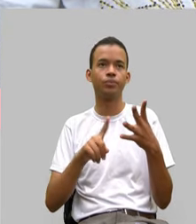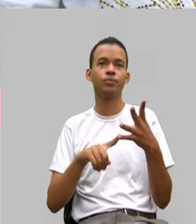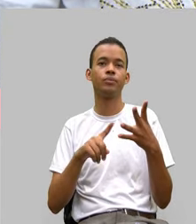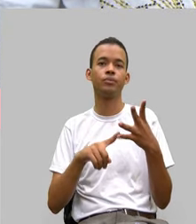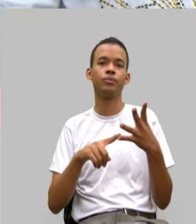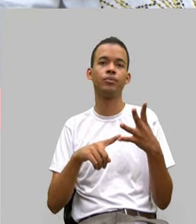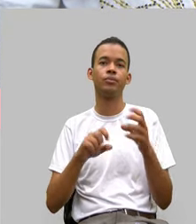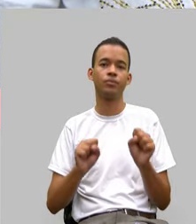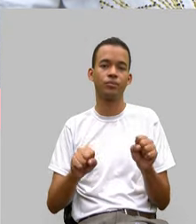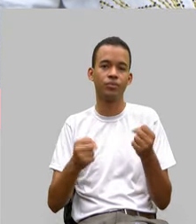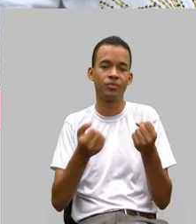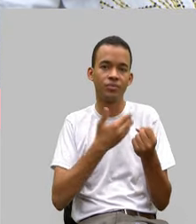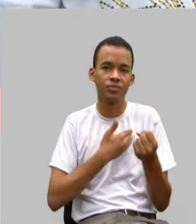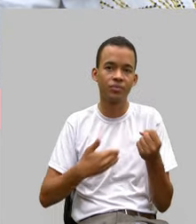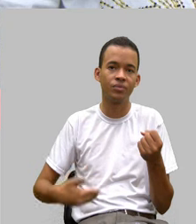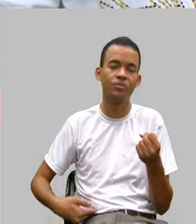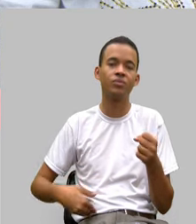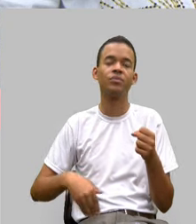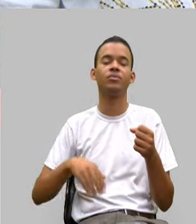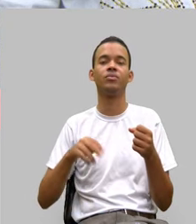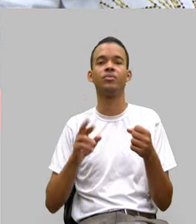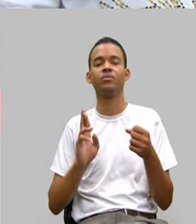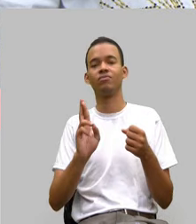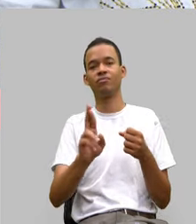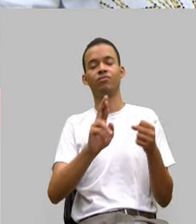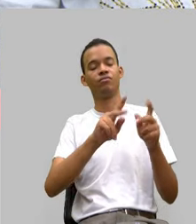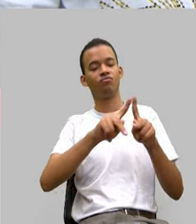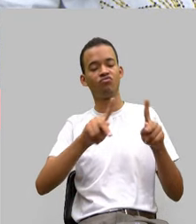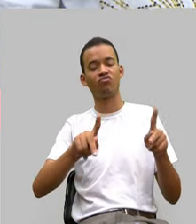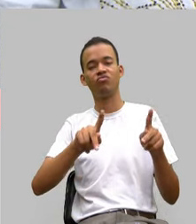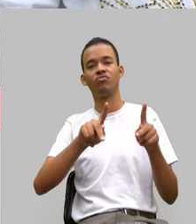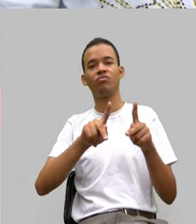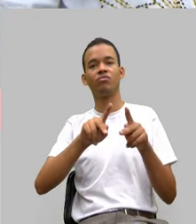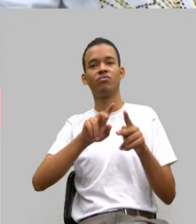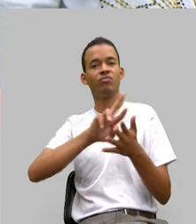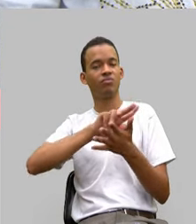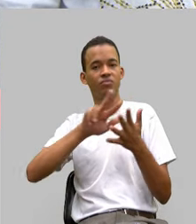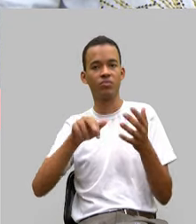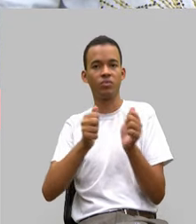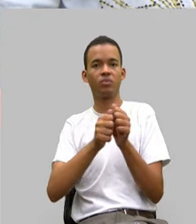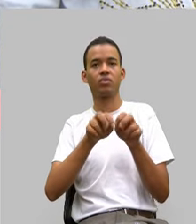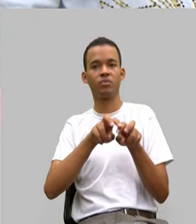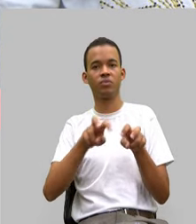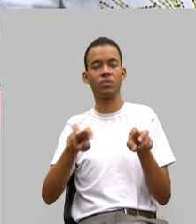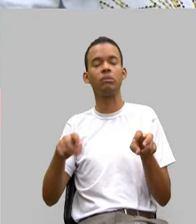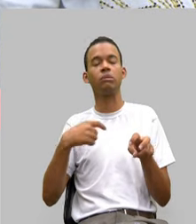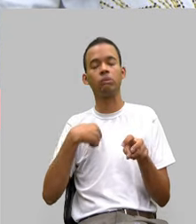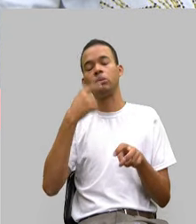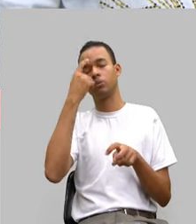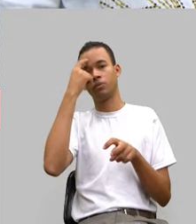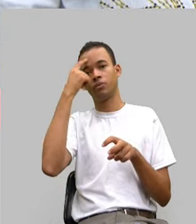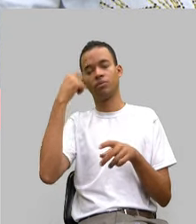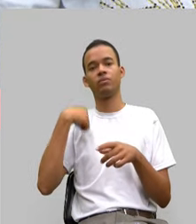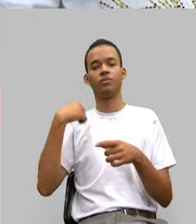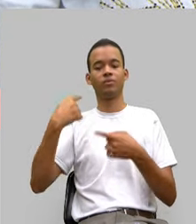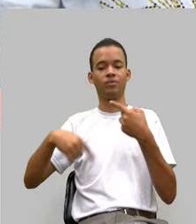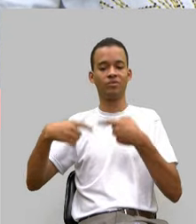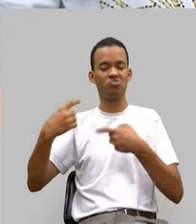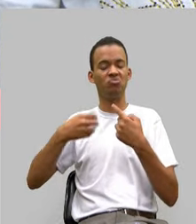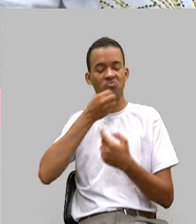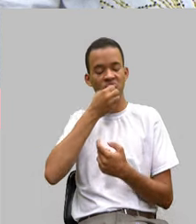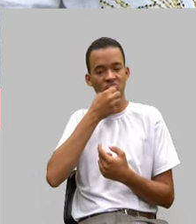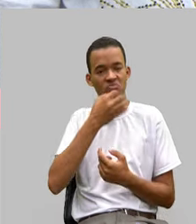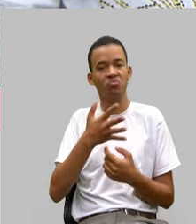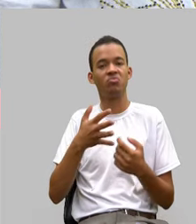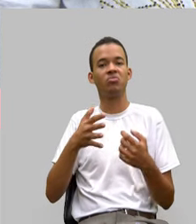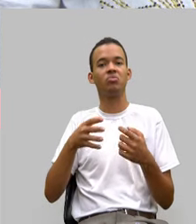professores Enfim então eu acho que essa discussão aqui vai ser muito Profa e a nossa Minas Gerais pode